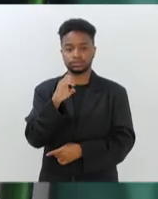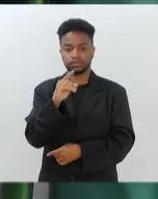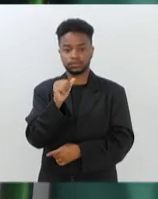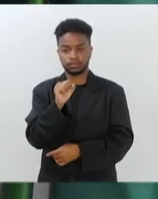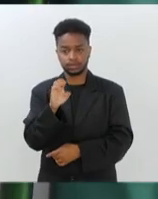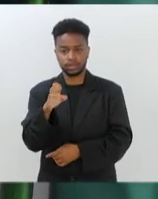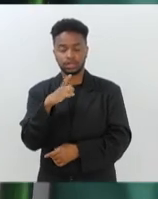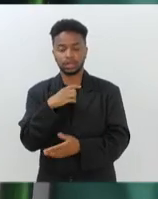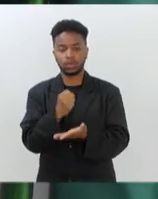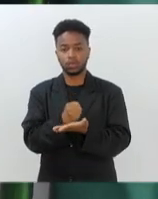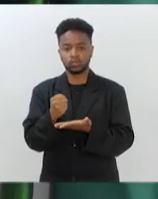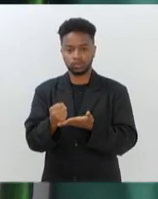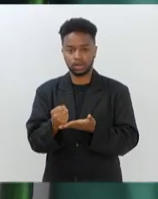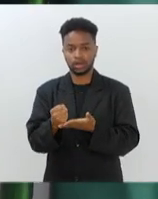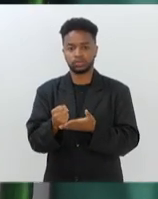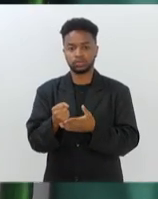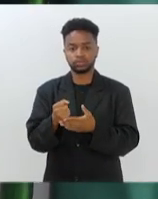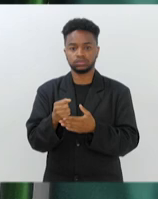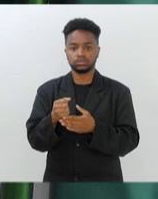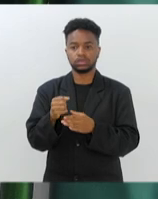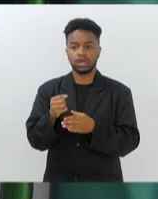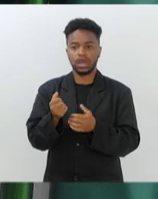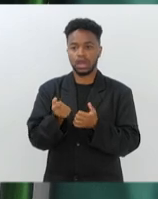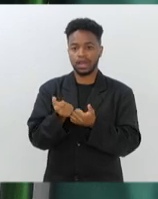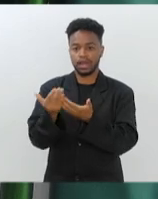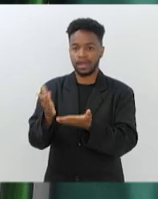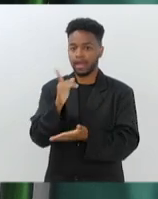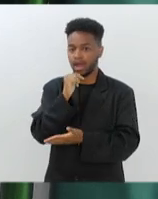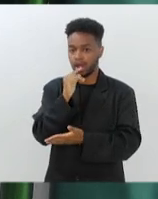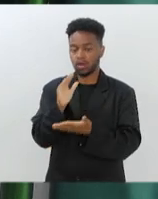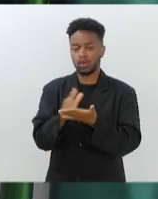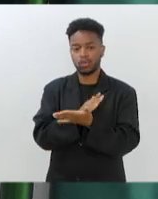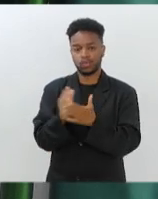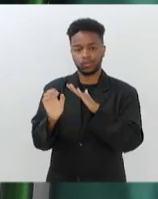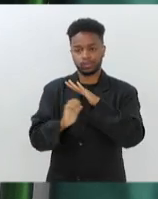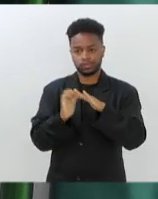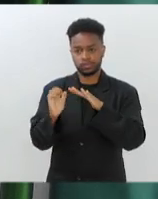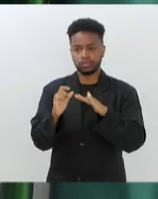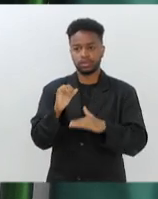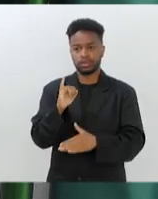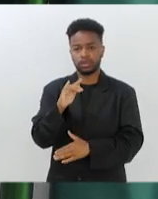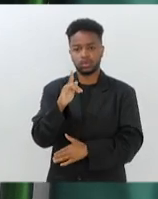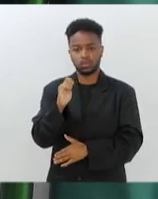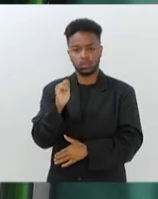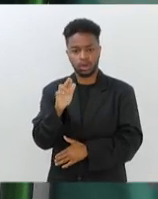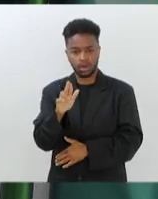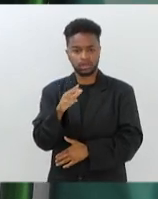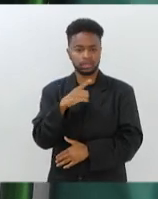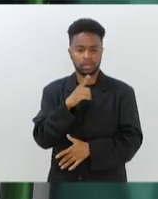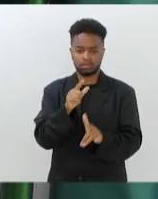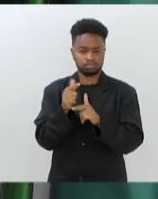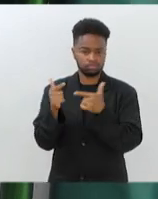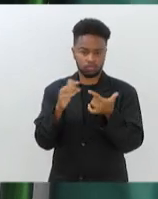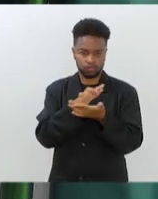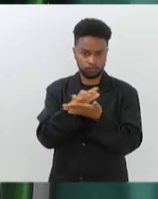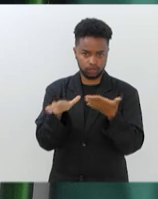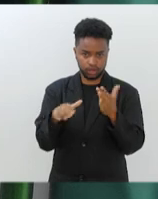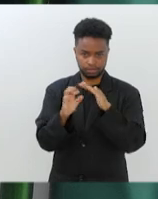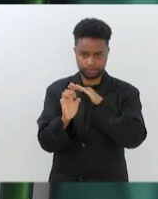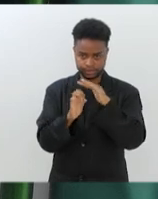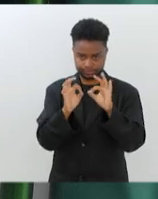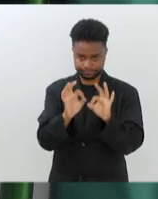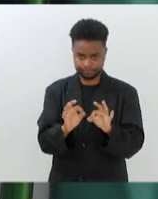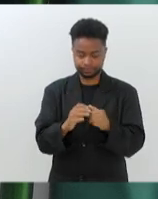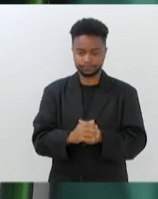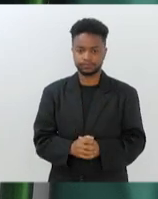produção de água né com algumas empresas determinadas aiguá sanemar águas do rio saná n